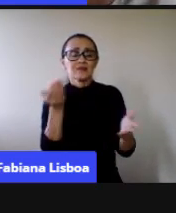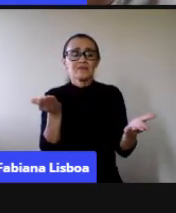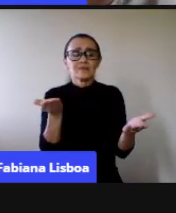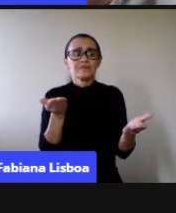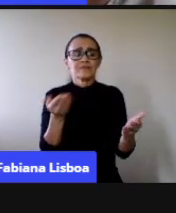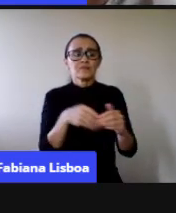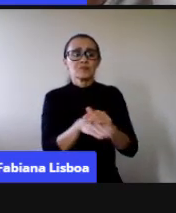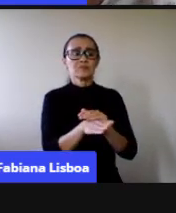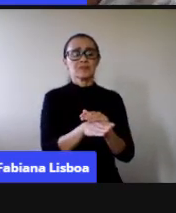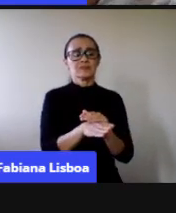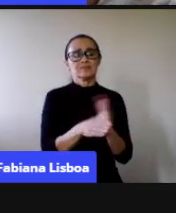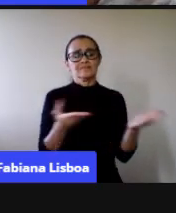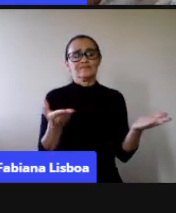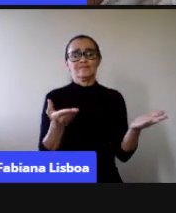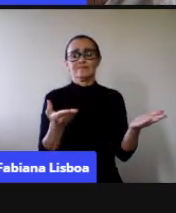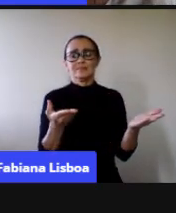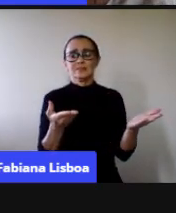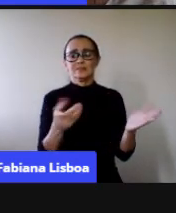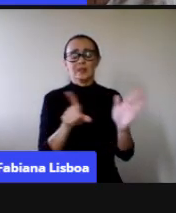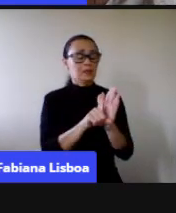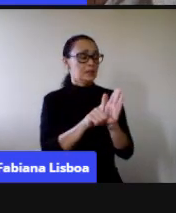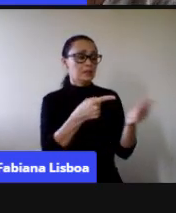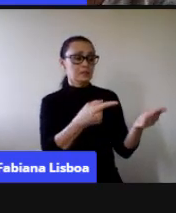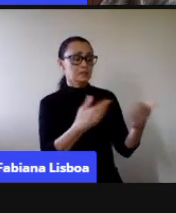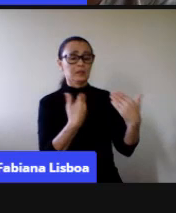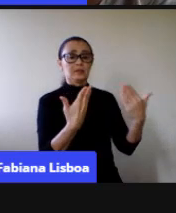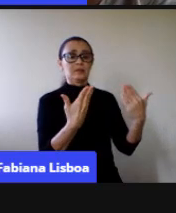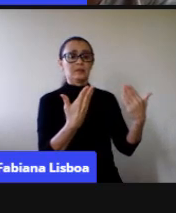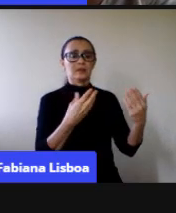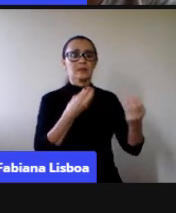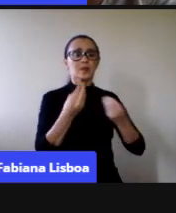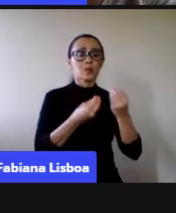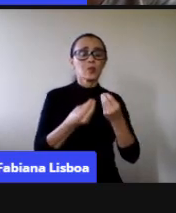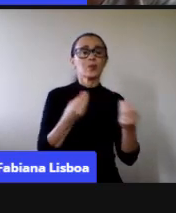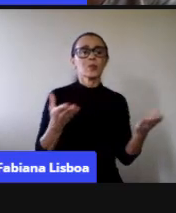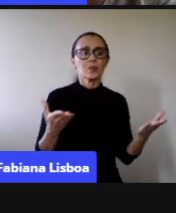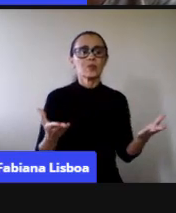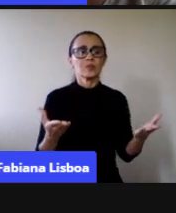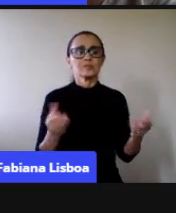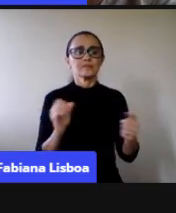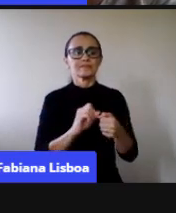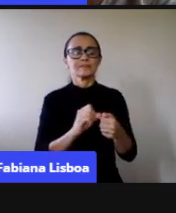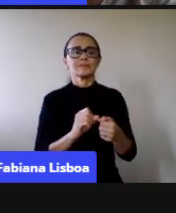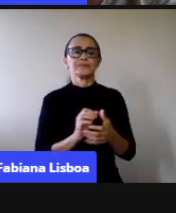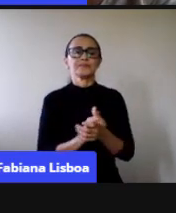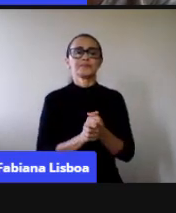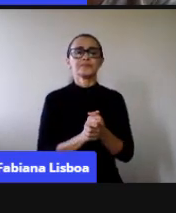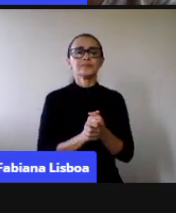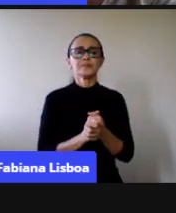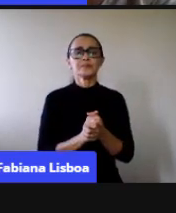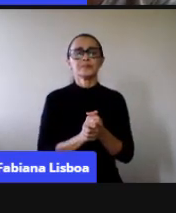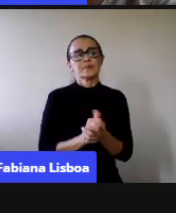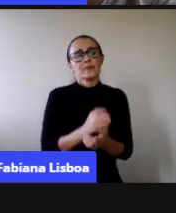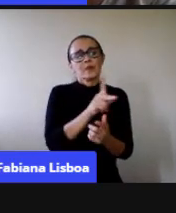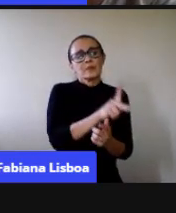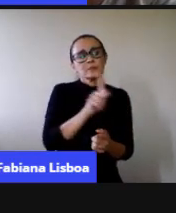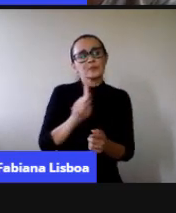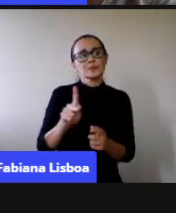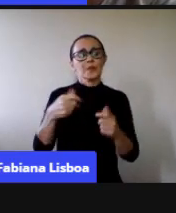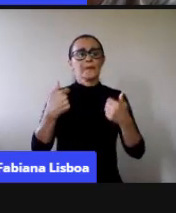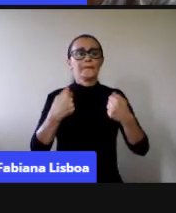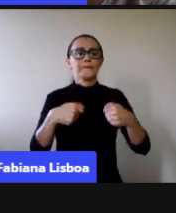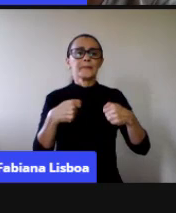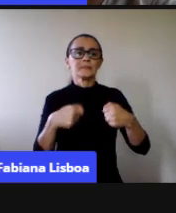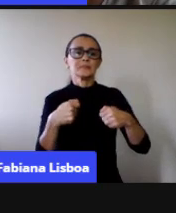e às vezes a gente não sabe para onde correr, onde buscar. Né? Então, os professores eles tiveram que se virar e